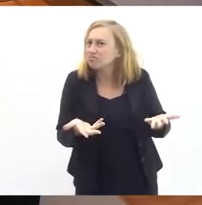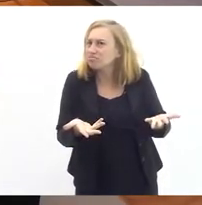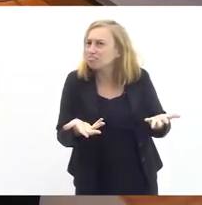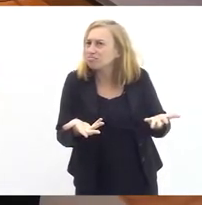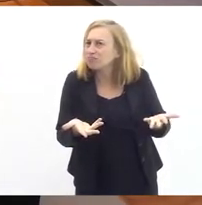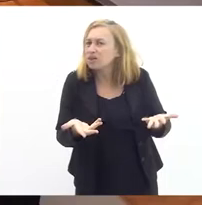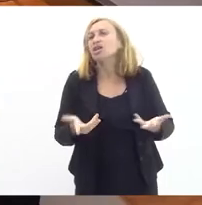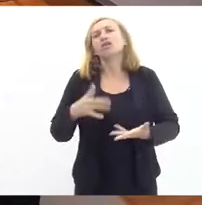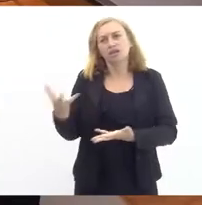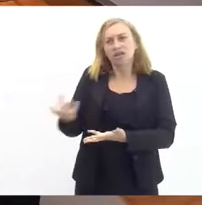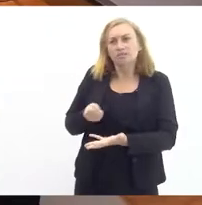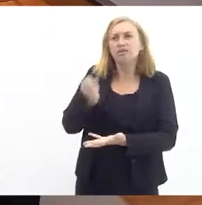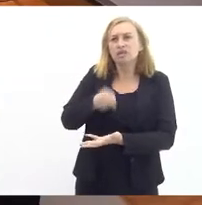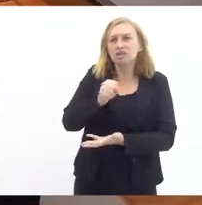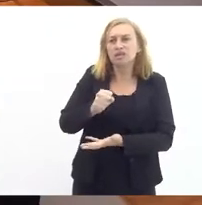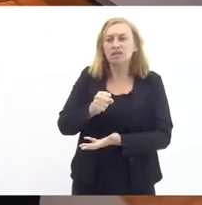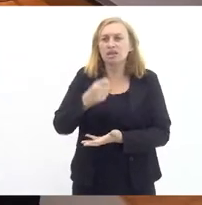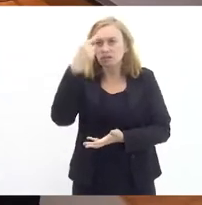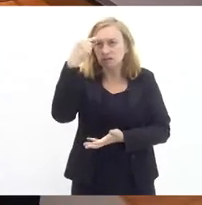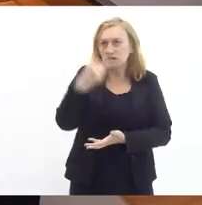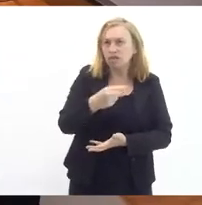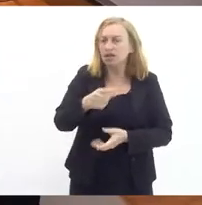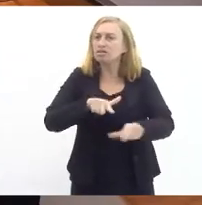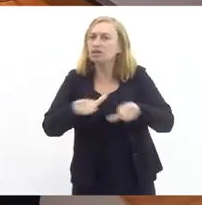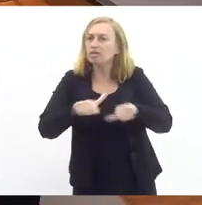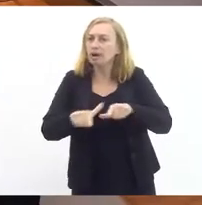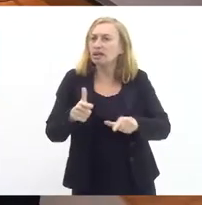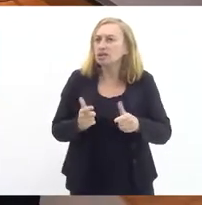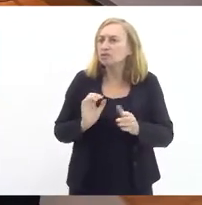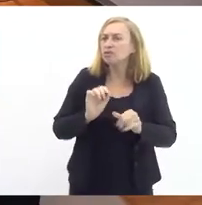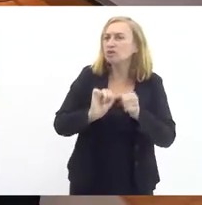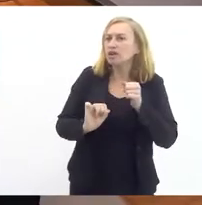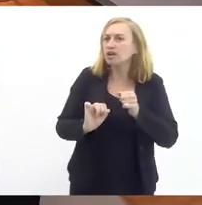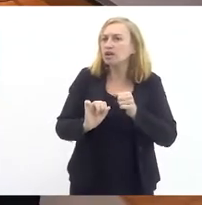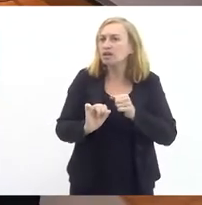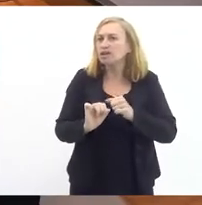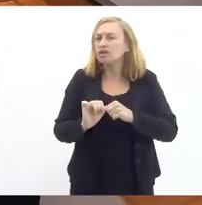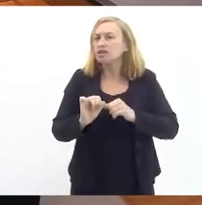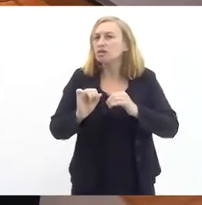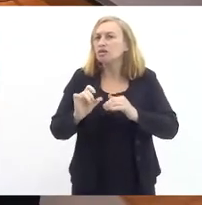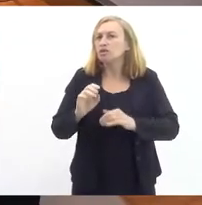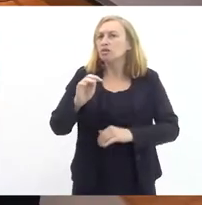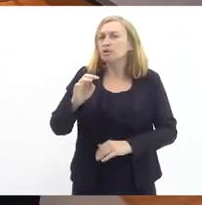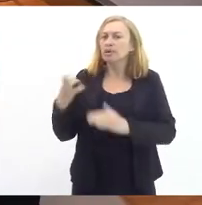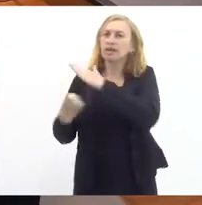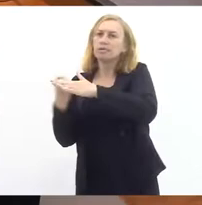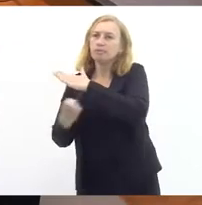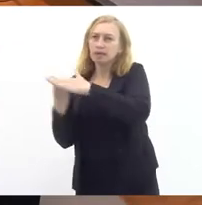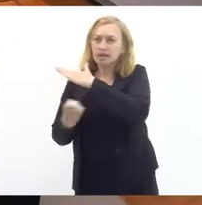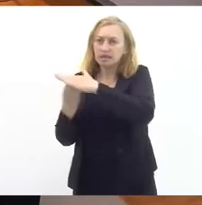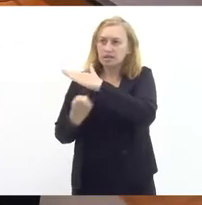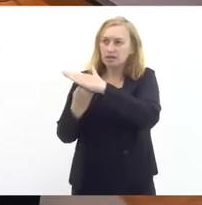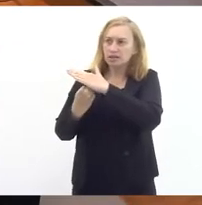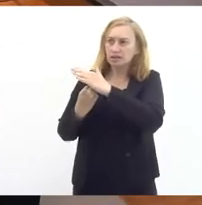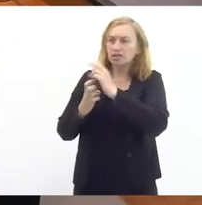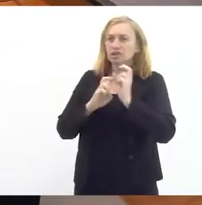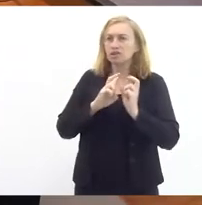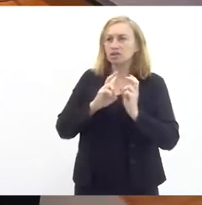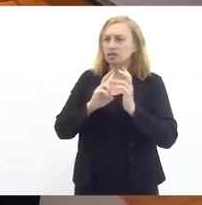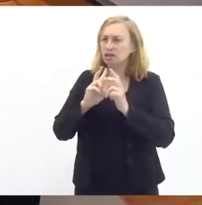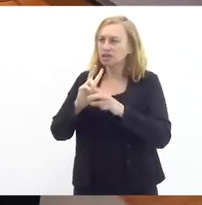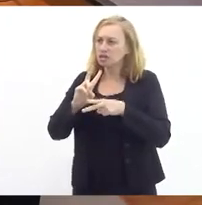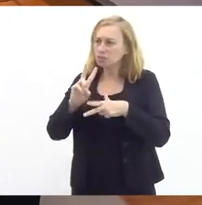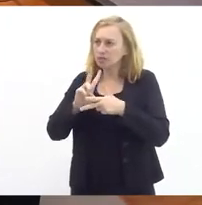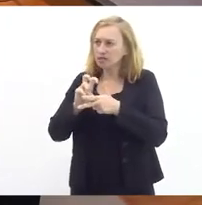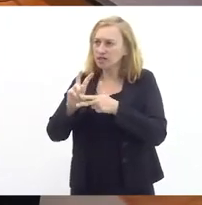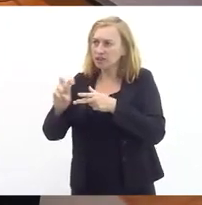A gente recebe as ordens de serviço que são executadas pela Supervia, quando são realizadas as trocas de dormentes. Sim,